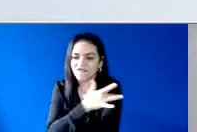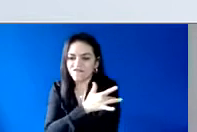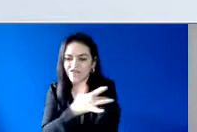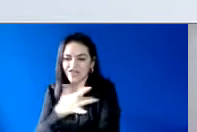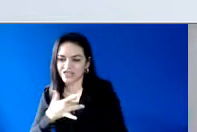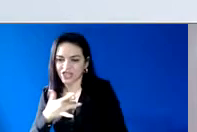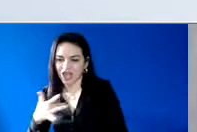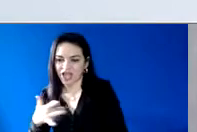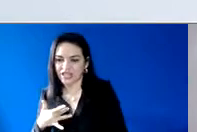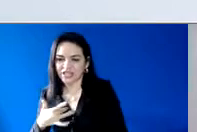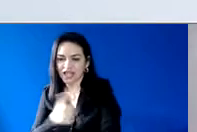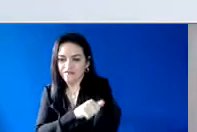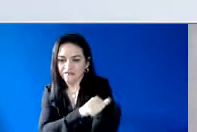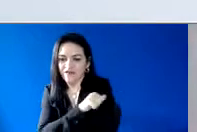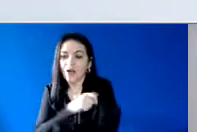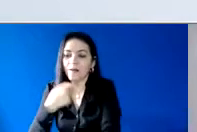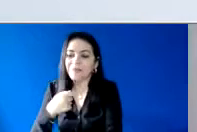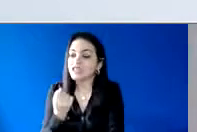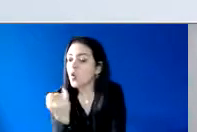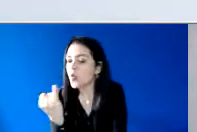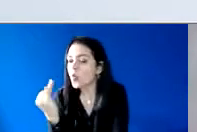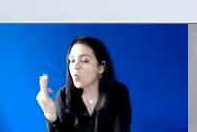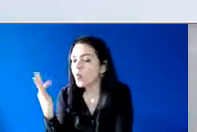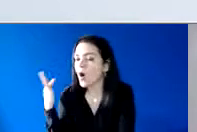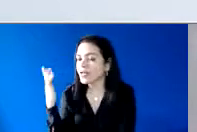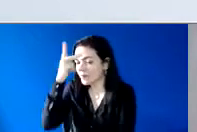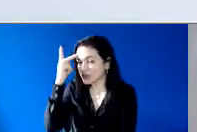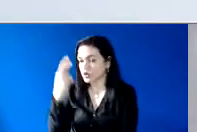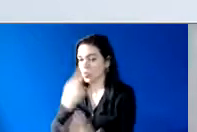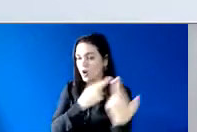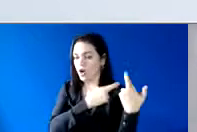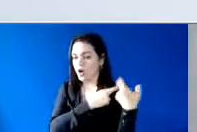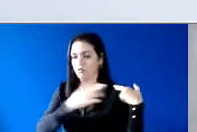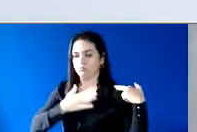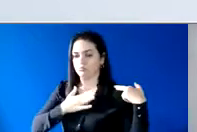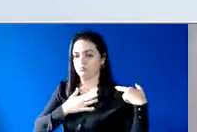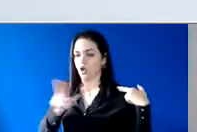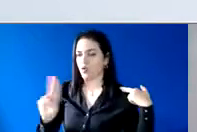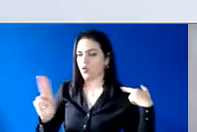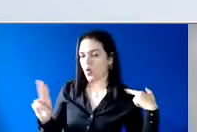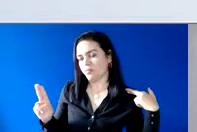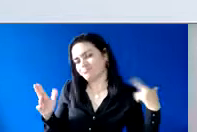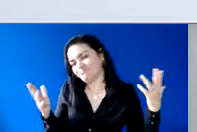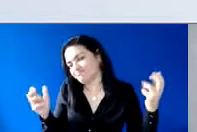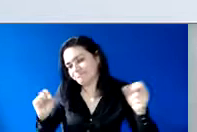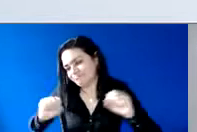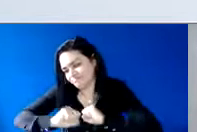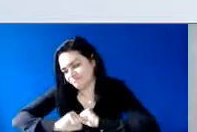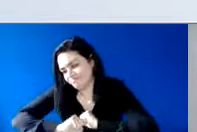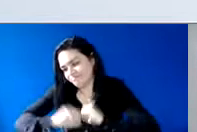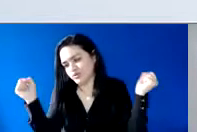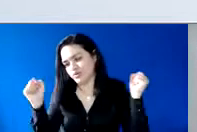ele é responsável. E, se possível, saber pelo nome. Claro que vai ser impossível para o enfermeiro saber, né, quantas gestantes ela tem